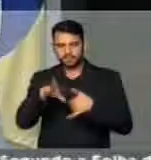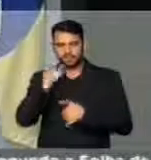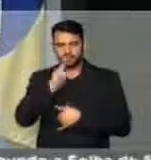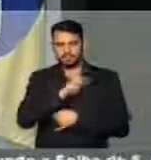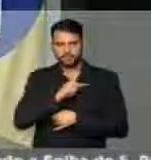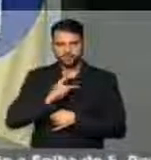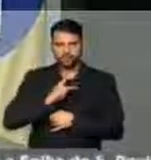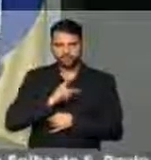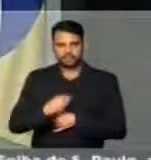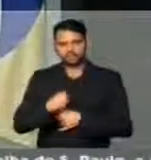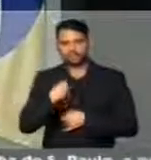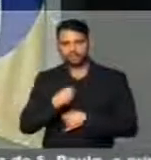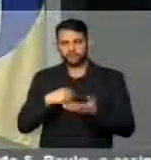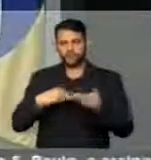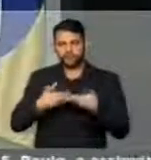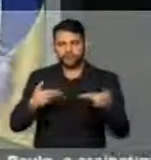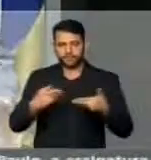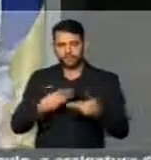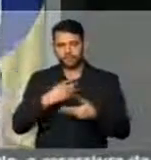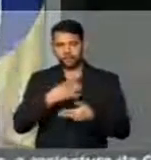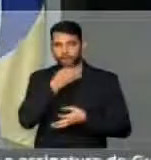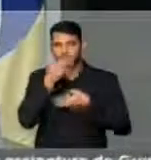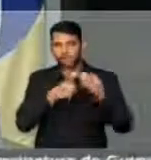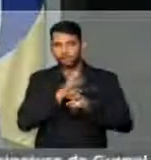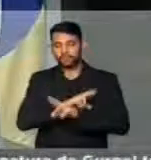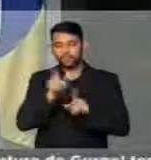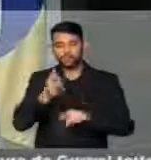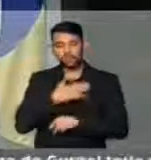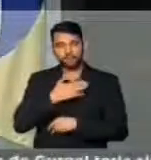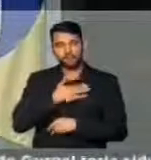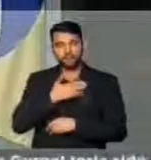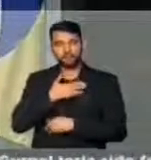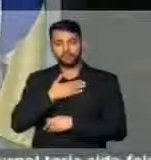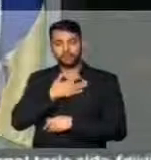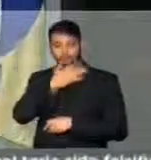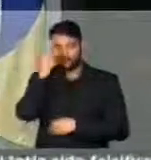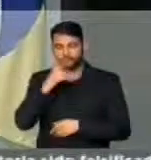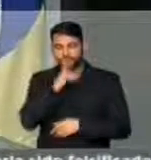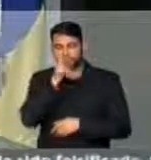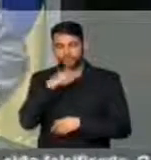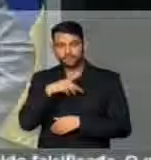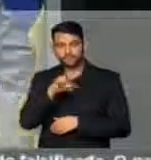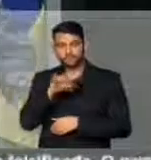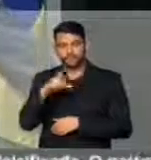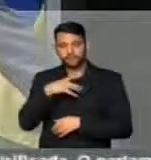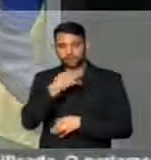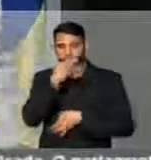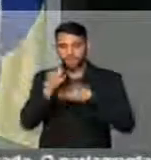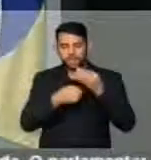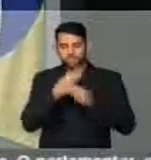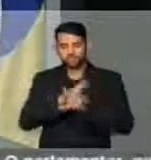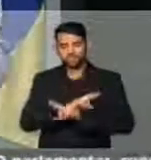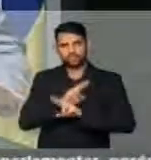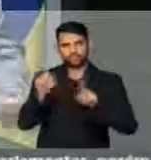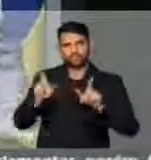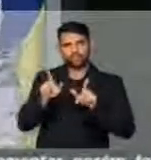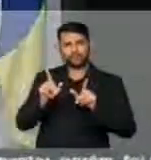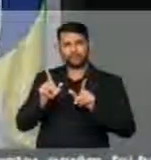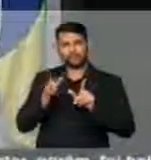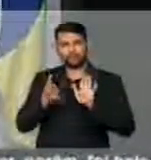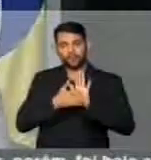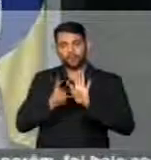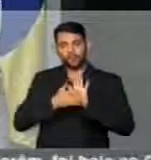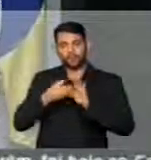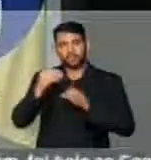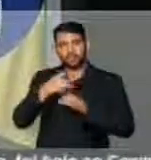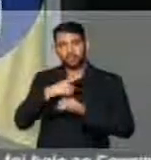Conclui. Existem várias que têm posições diferentes da minha. Existem forças conservadoras que têm posições completamente opostas